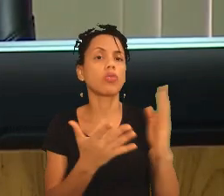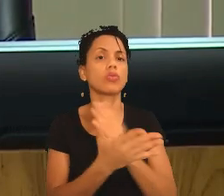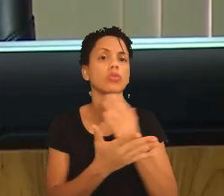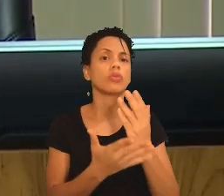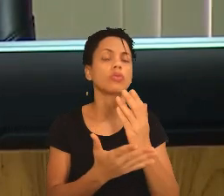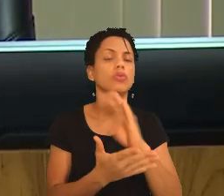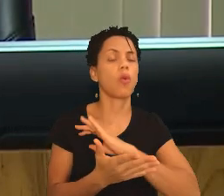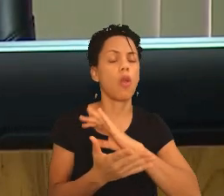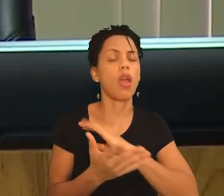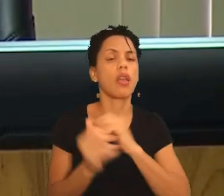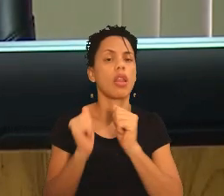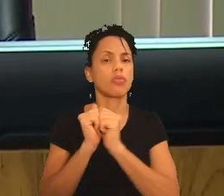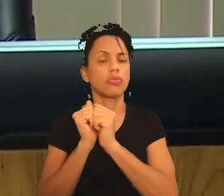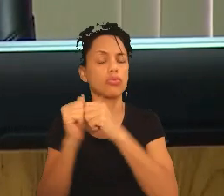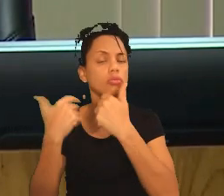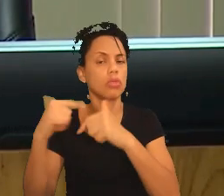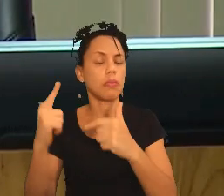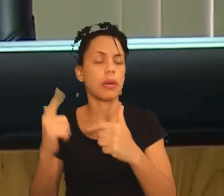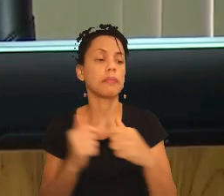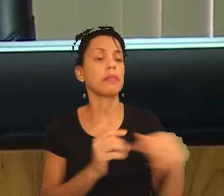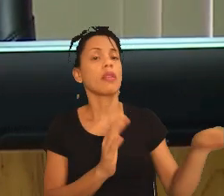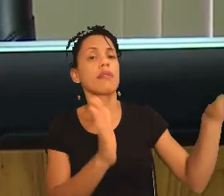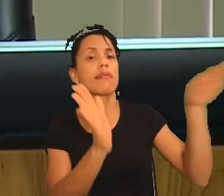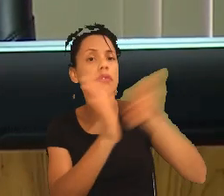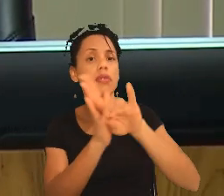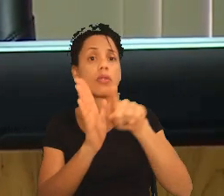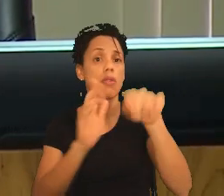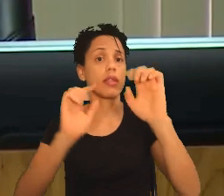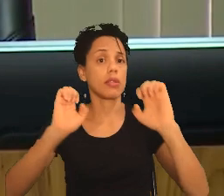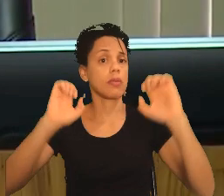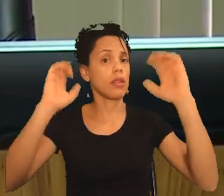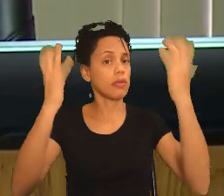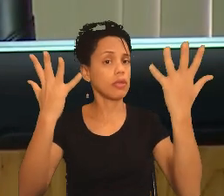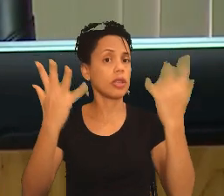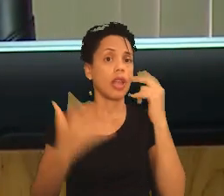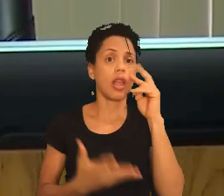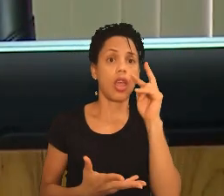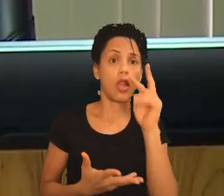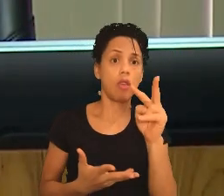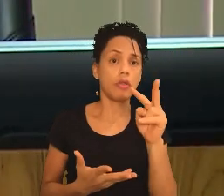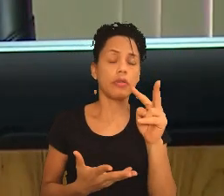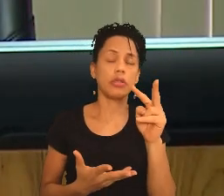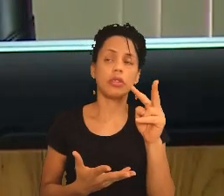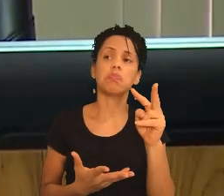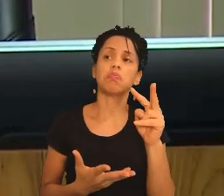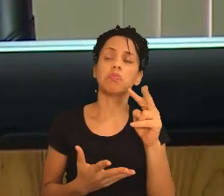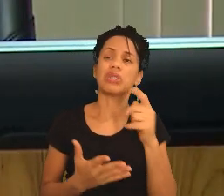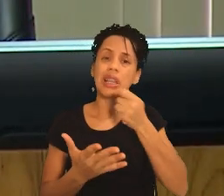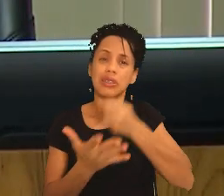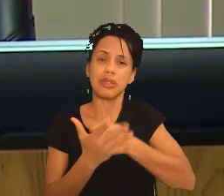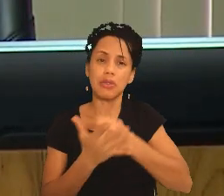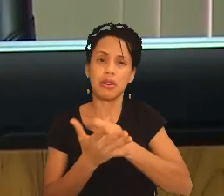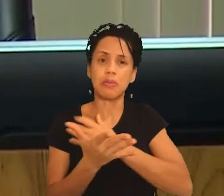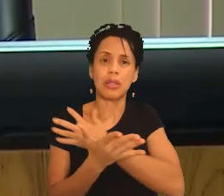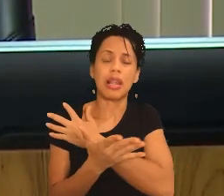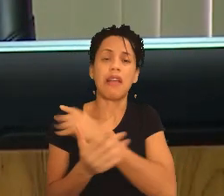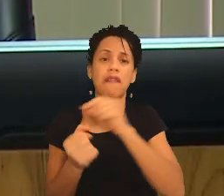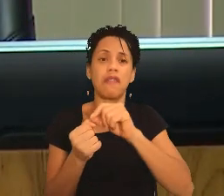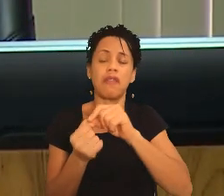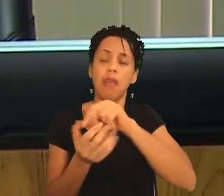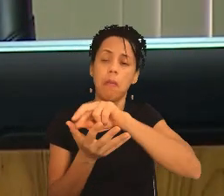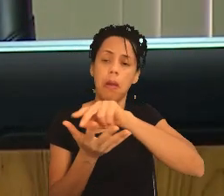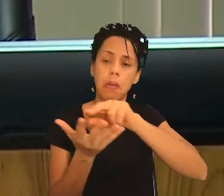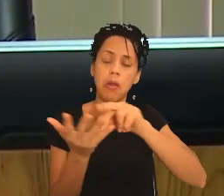E eu fui como ouvinte, né, para participar e tudo, porque eu conheci alguns companheiros de luta lá em